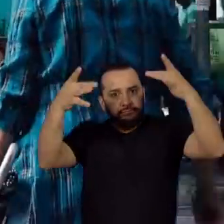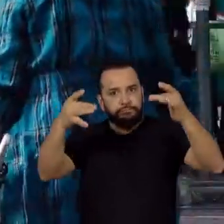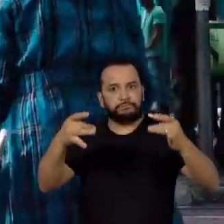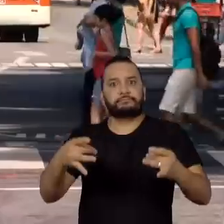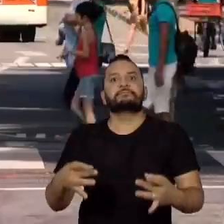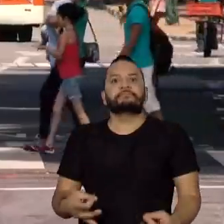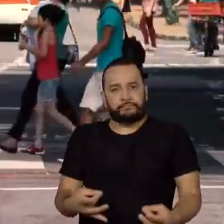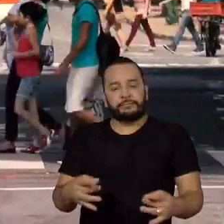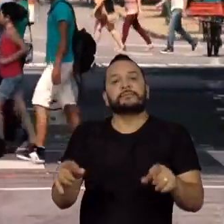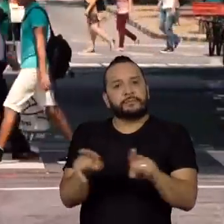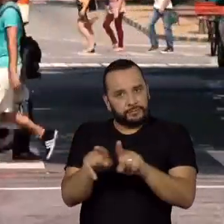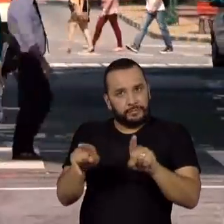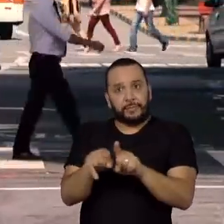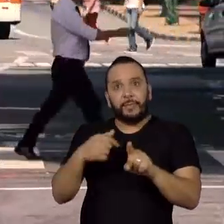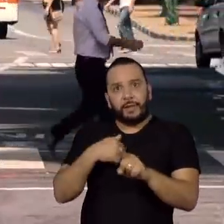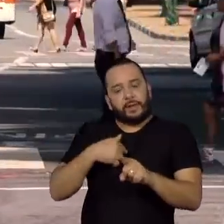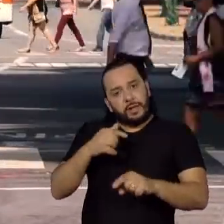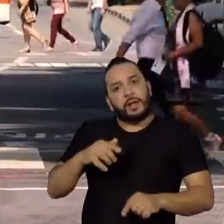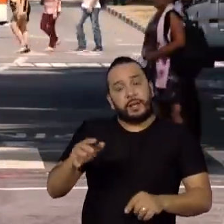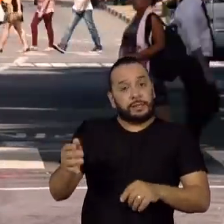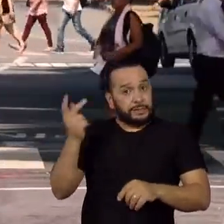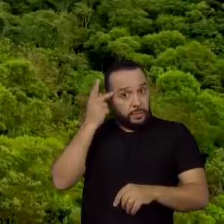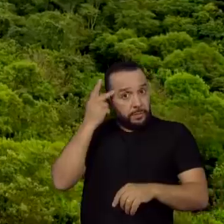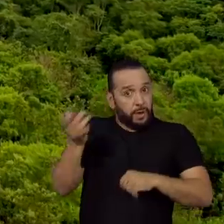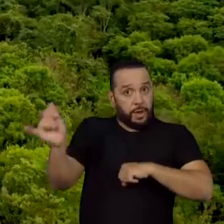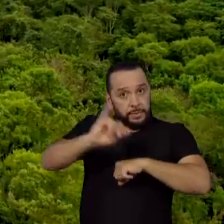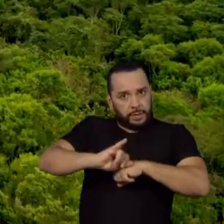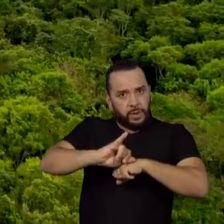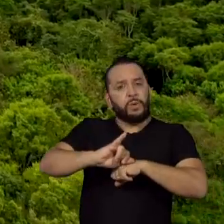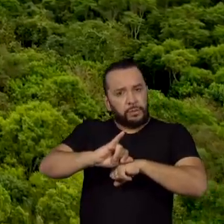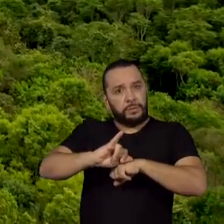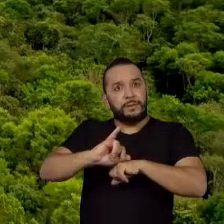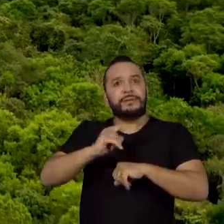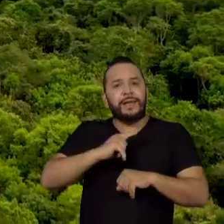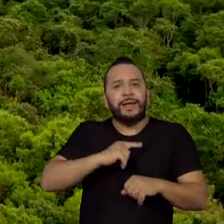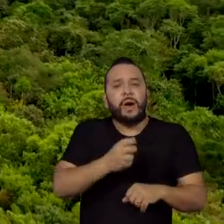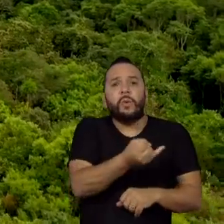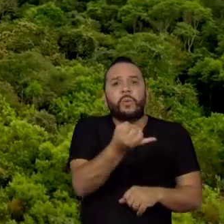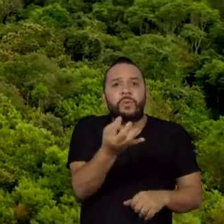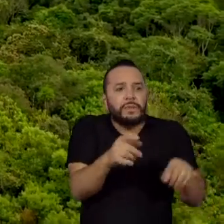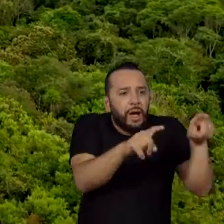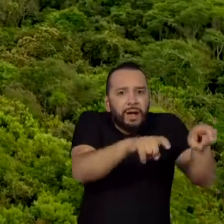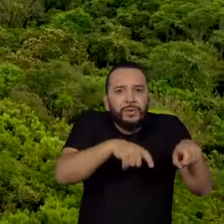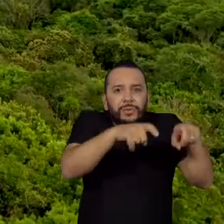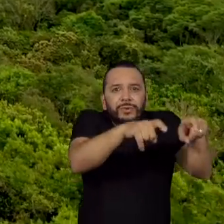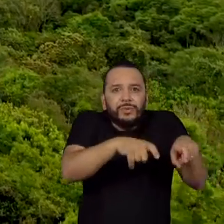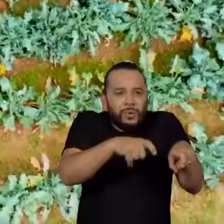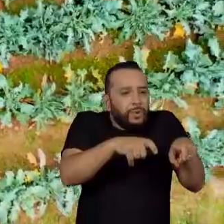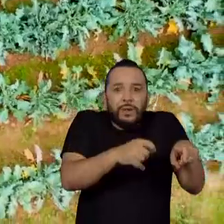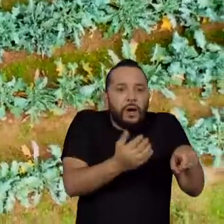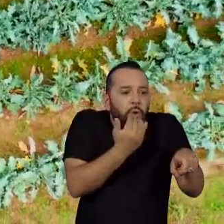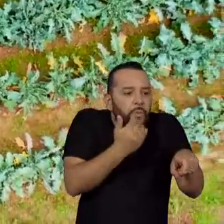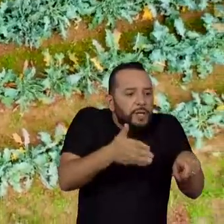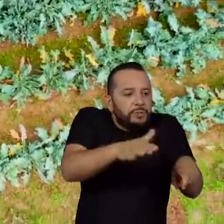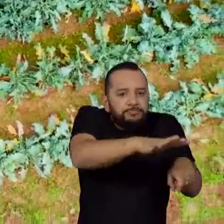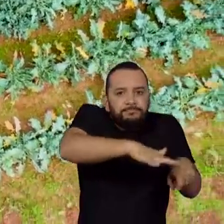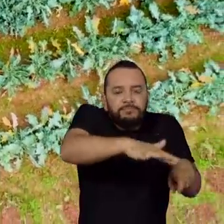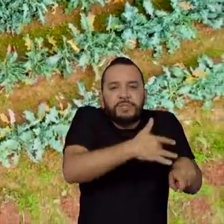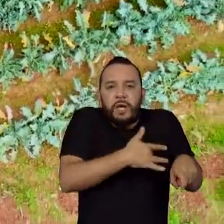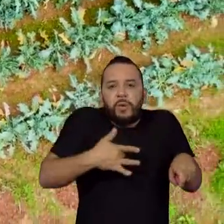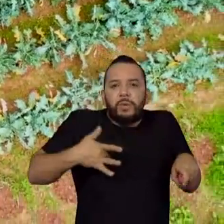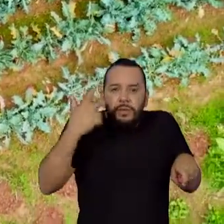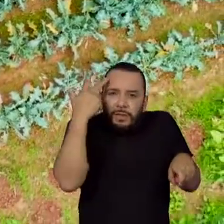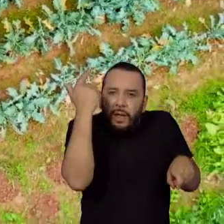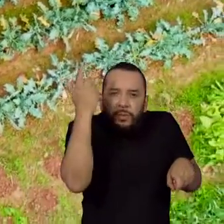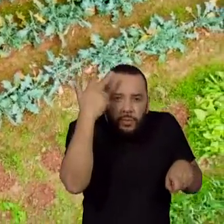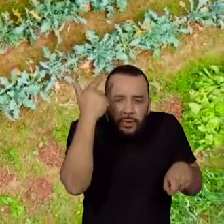Em plena área urbana da capital paulista, pequenos agricultores cultivam alimento saudável, sem desperdício e com